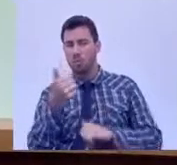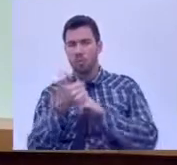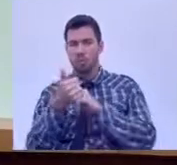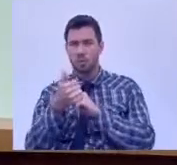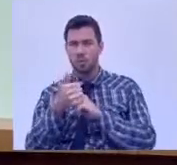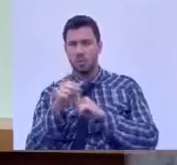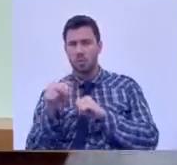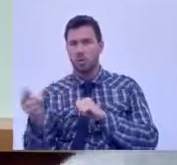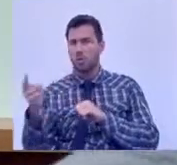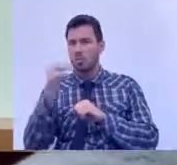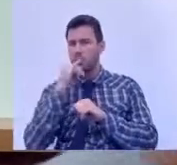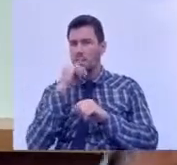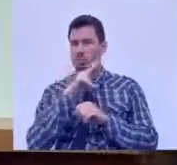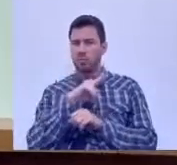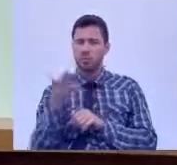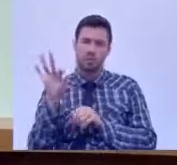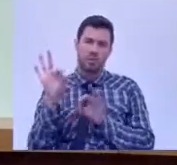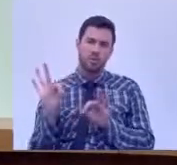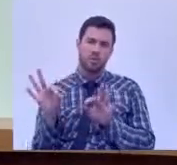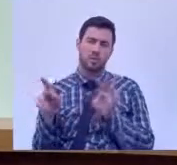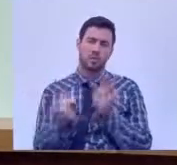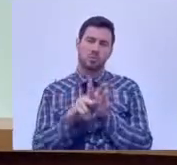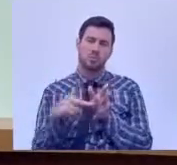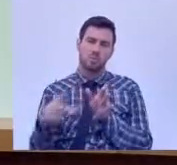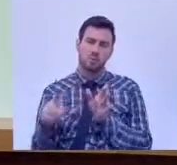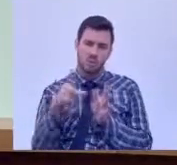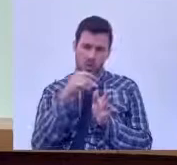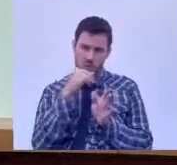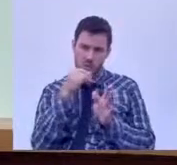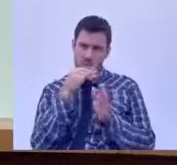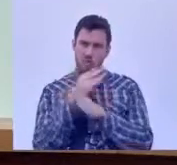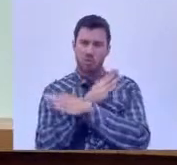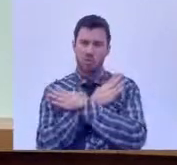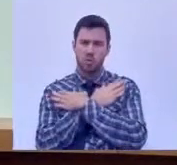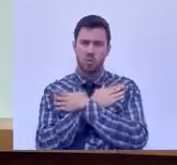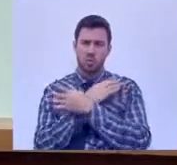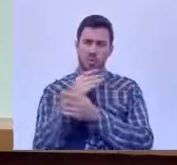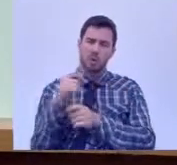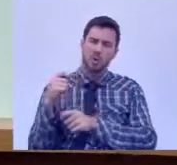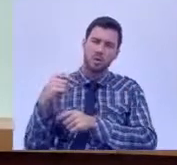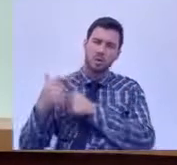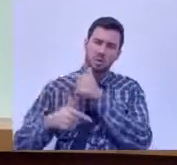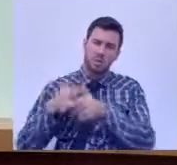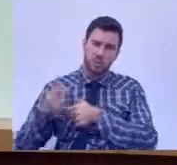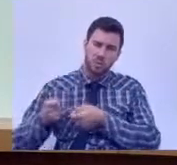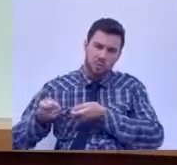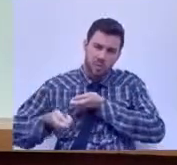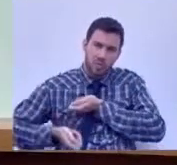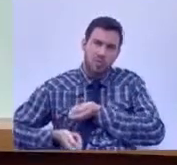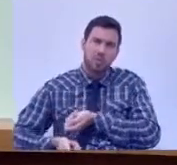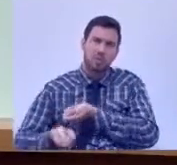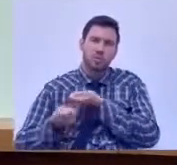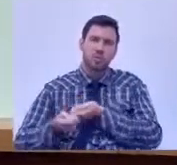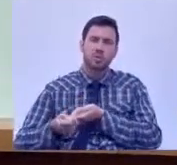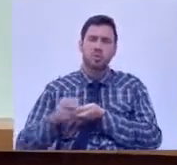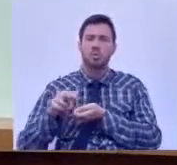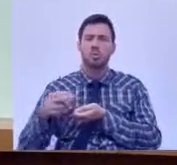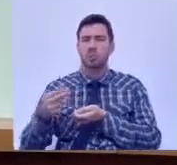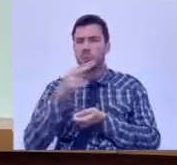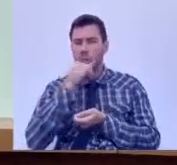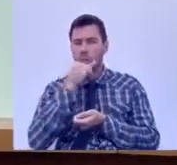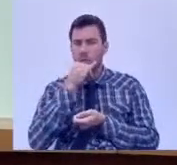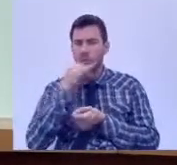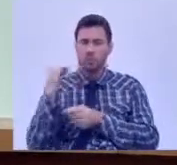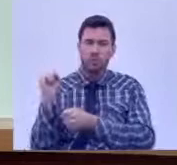faz? Ele presta concurso para ser coveiro ou faxineiro. Olha, você